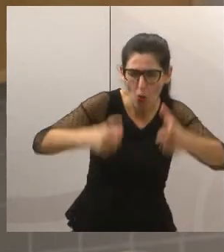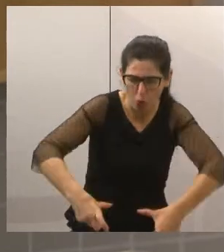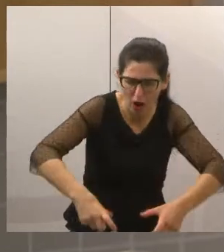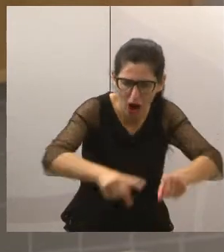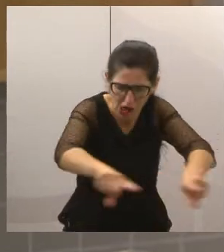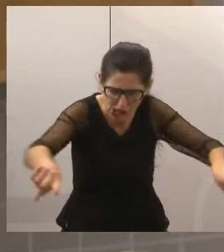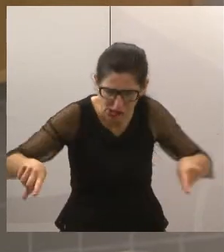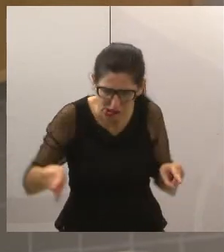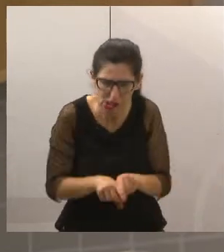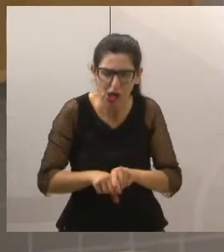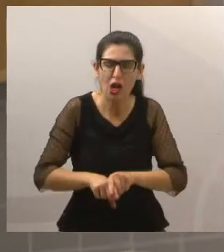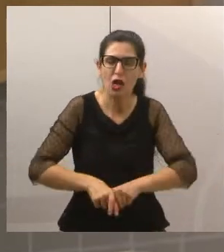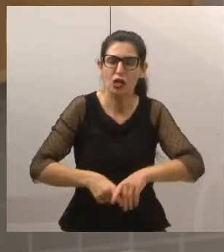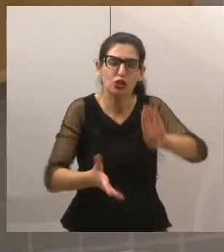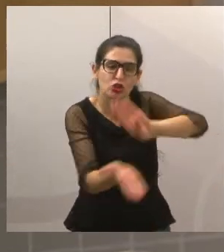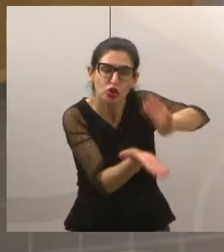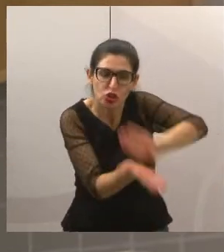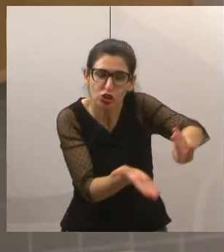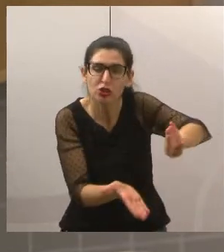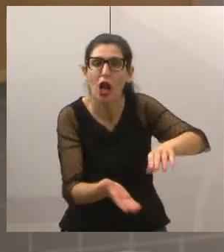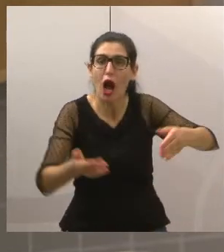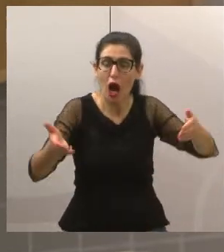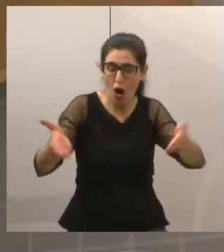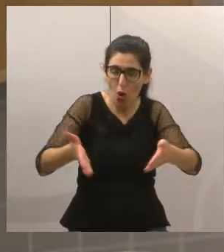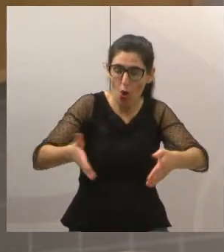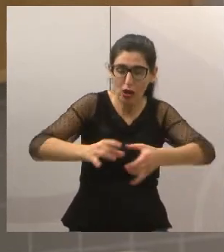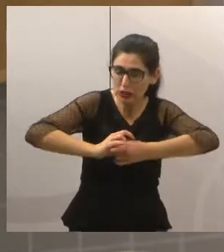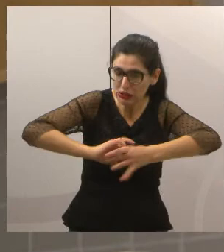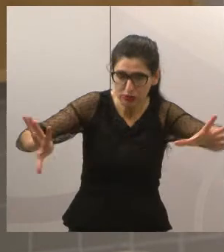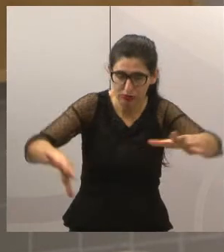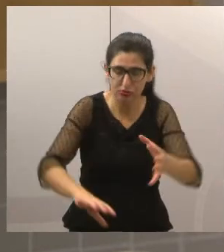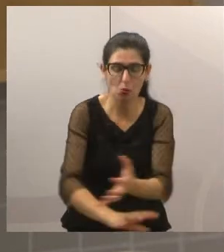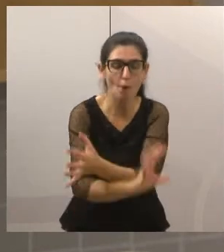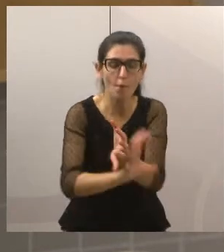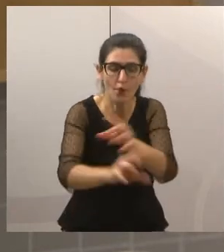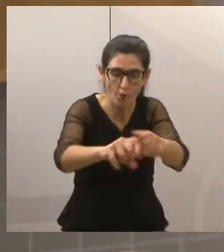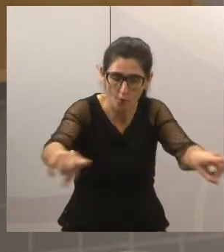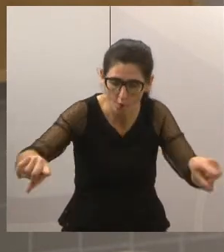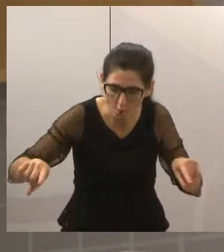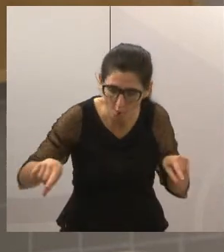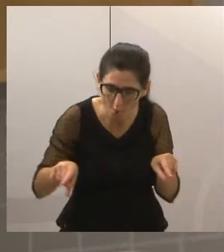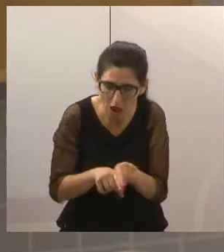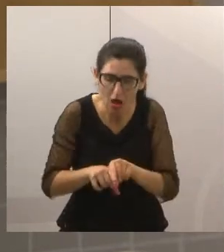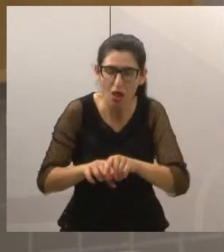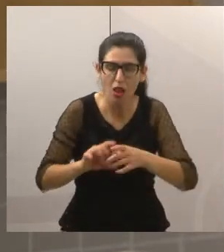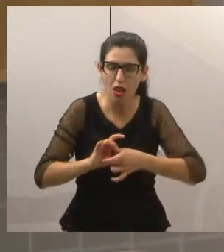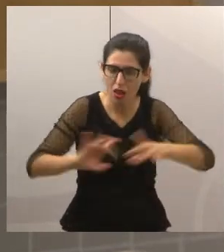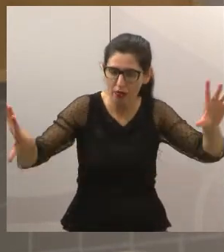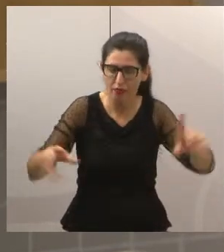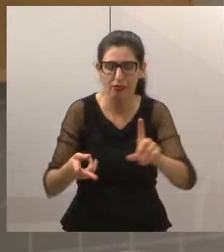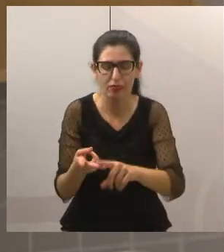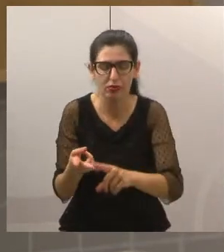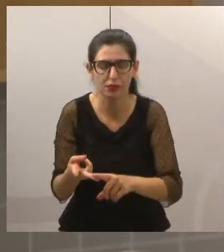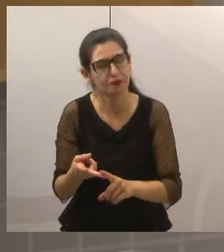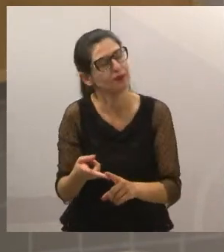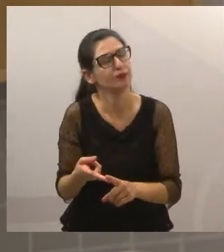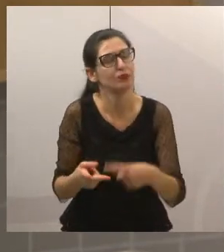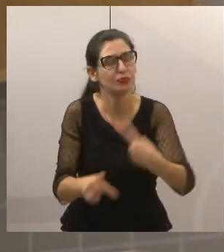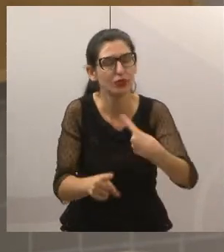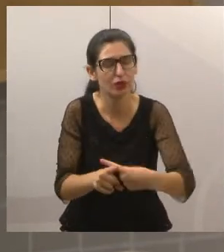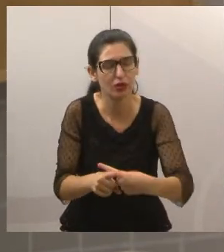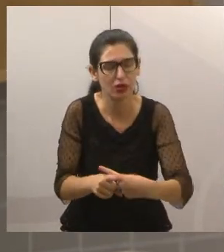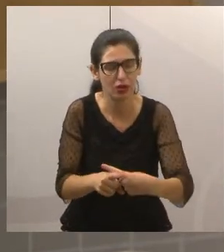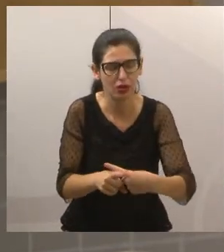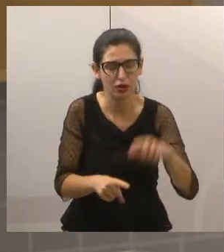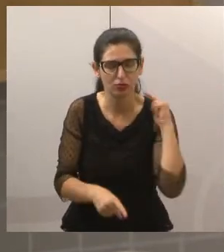só existe uma desapropriação que não está finalizada, a revisão do projeto executivo, a licenciamento, porque a gente fala que